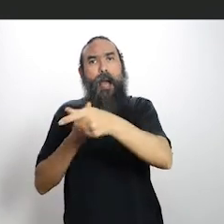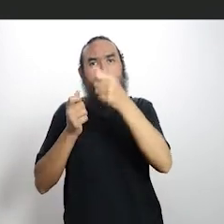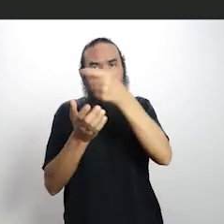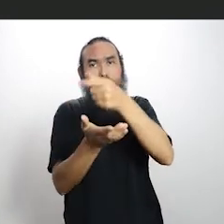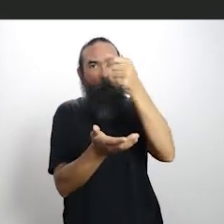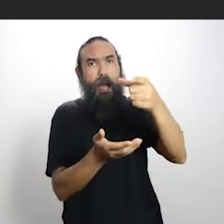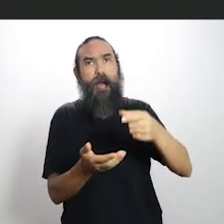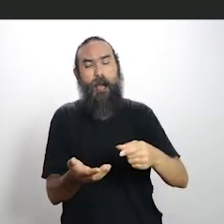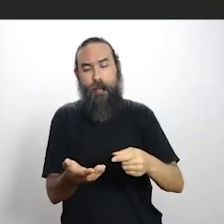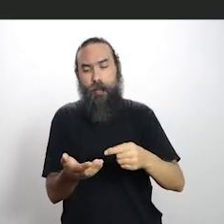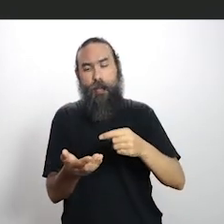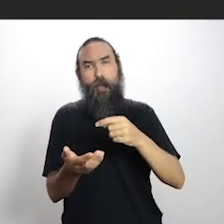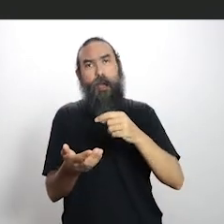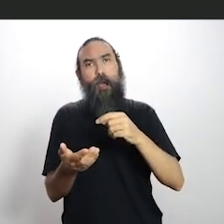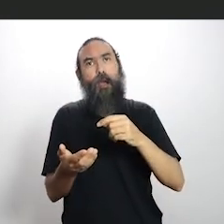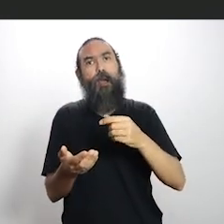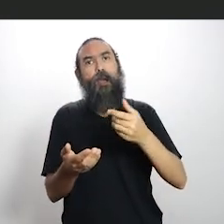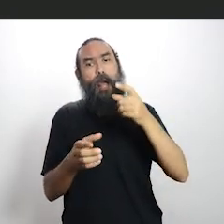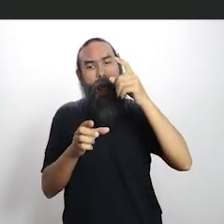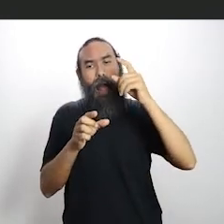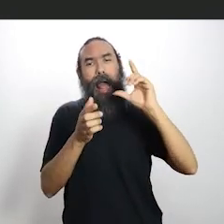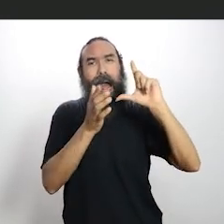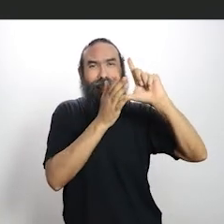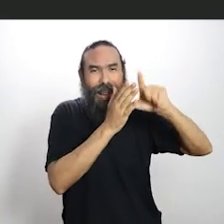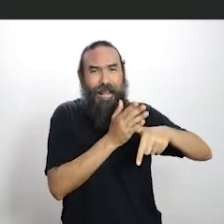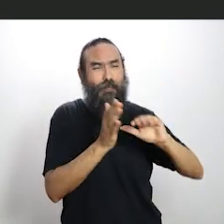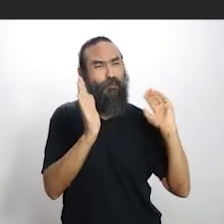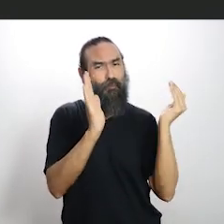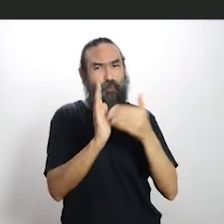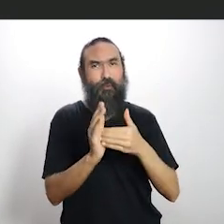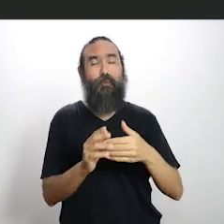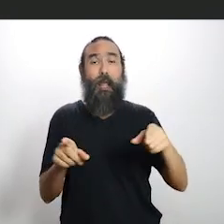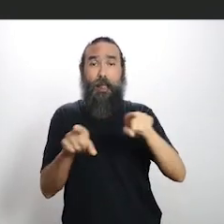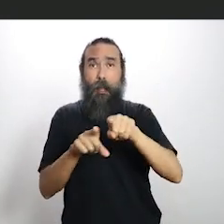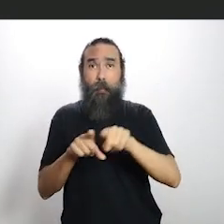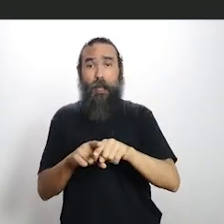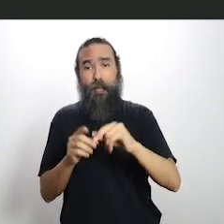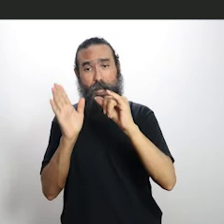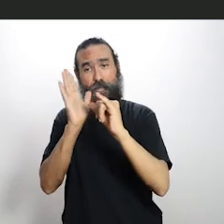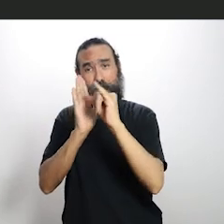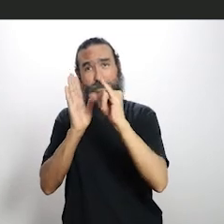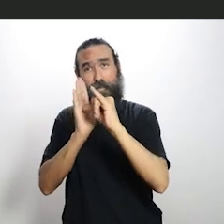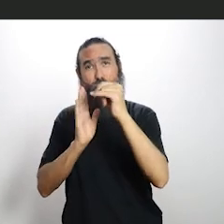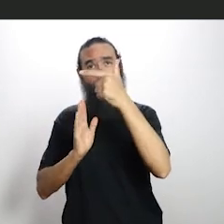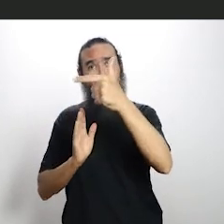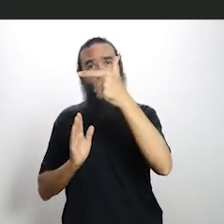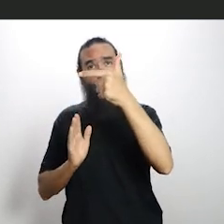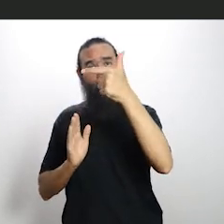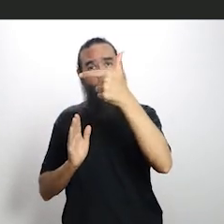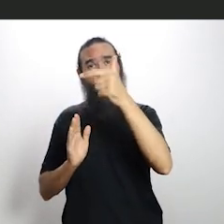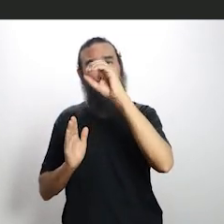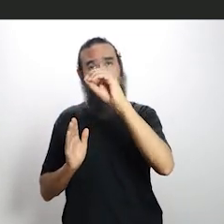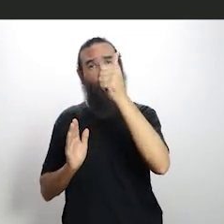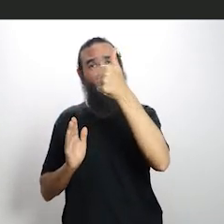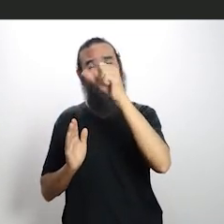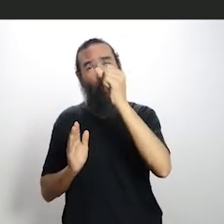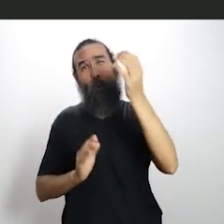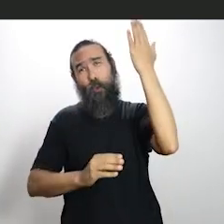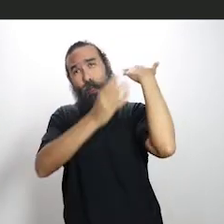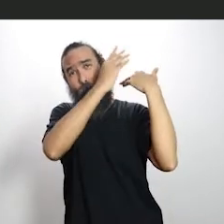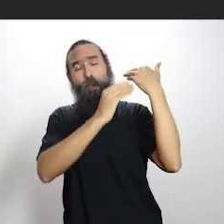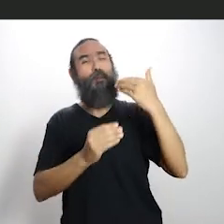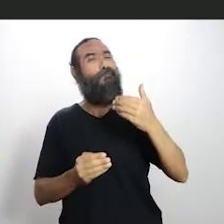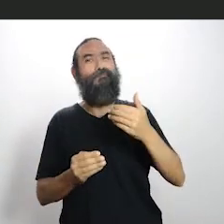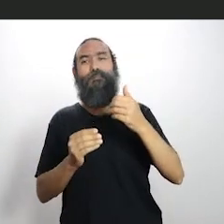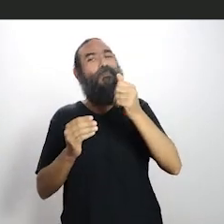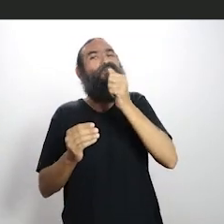pago e viemos buscando outras políticas e infelizmente a gente encontrou com a pandemia trazendo esse momento difícil mas